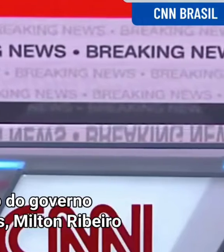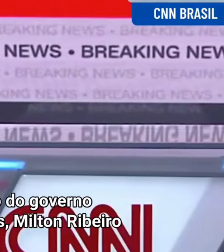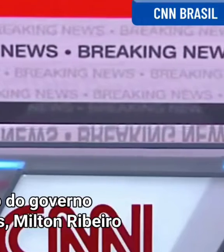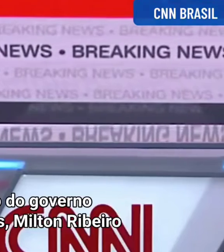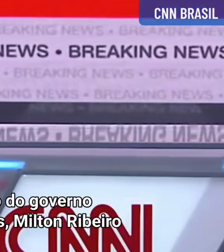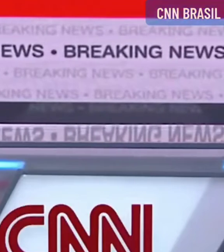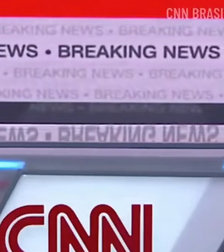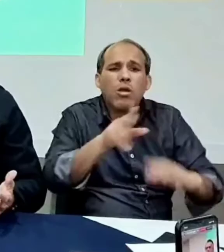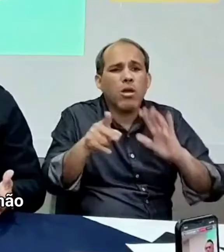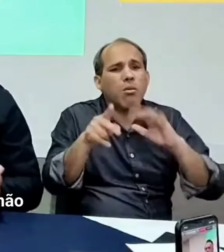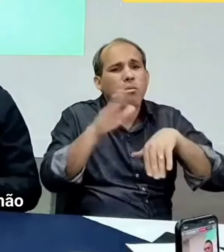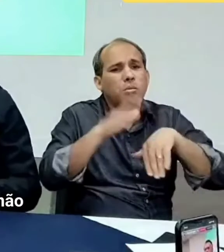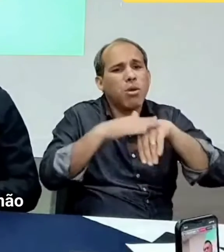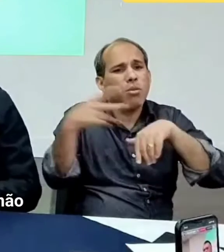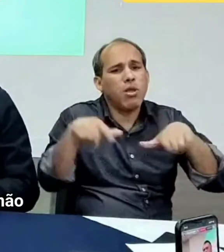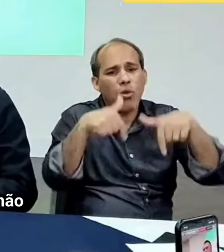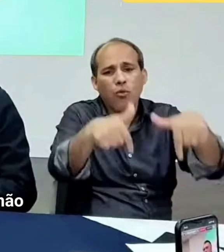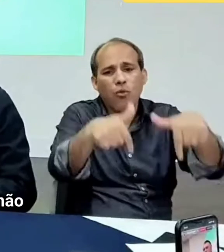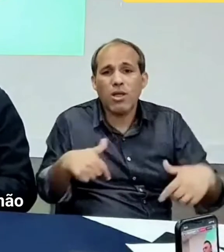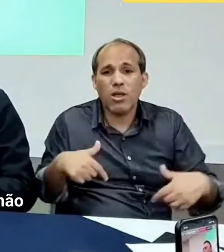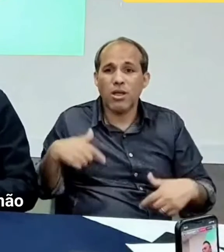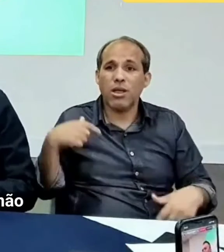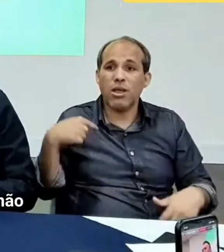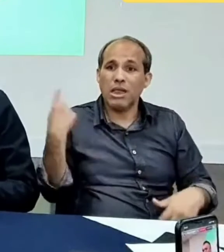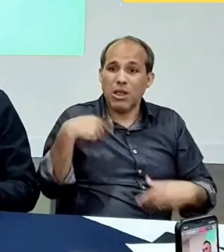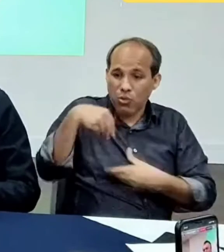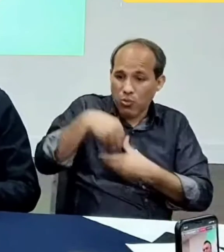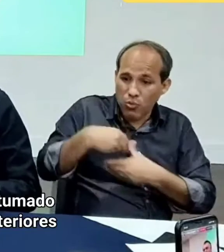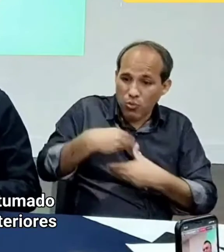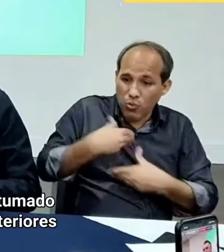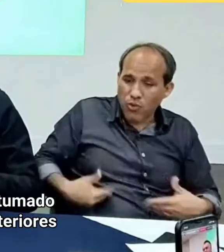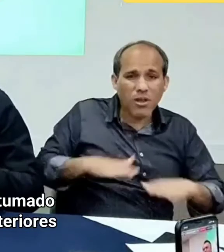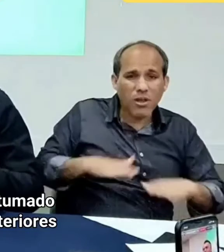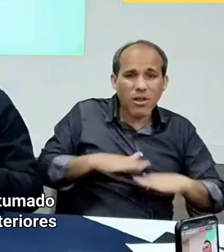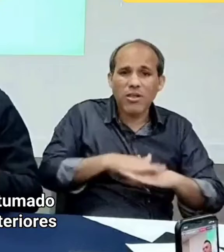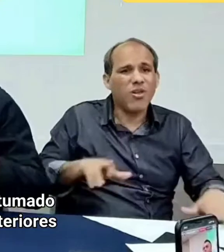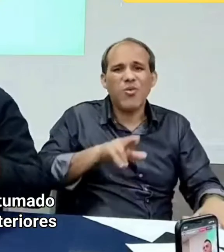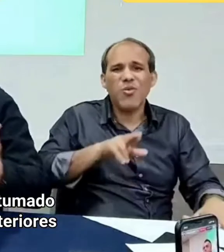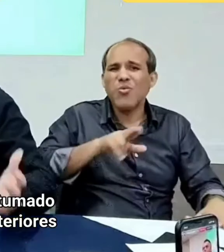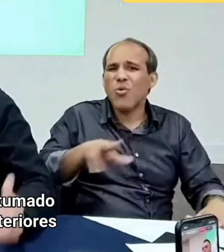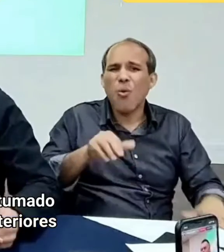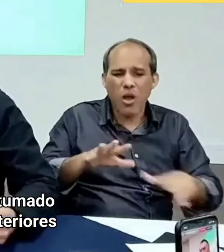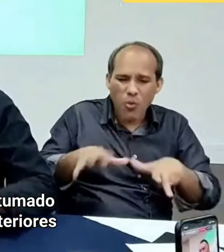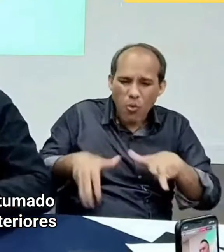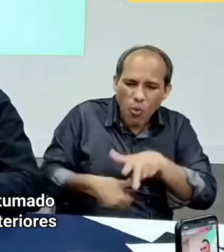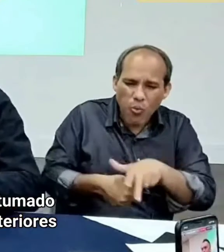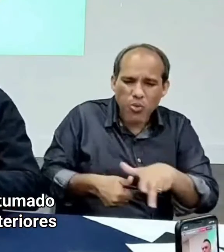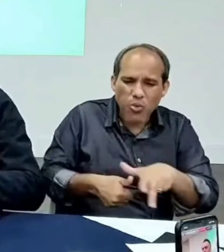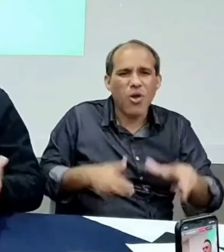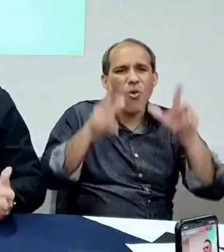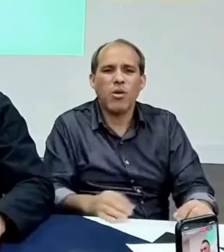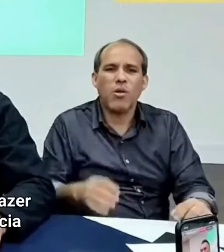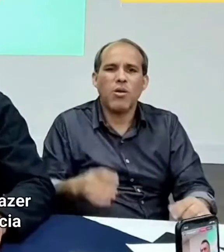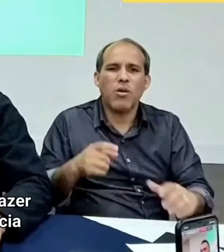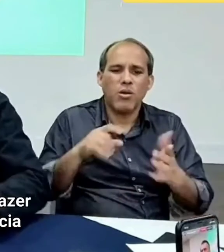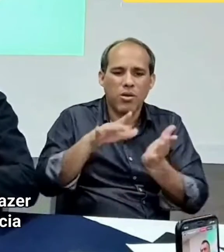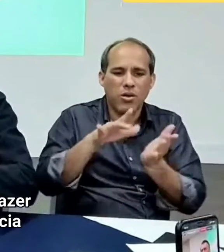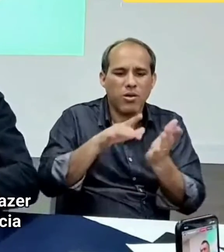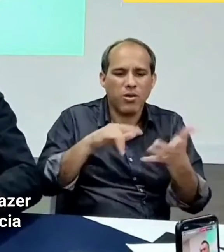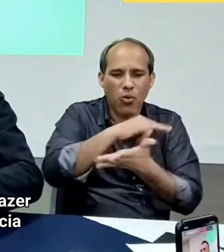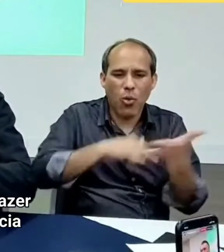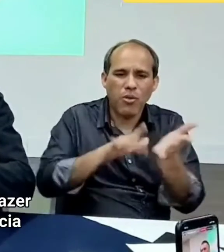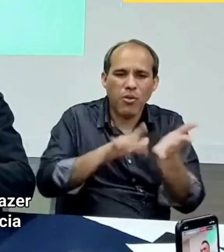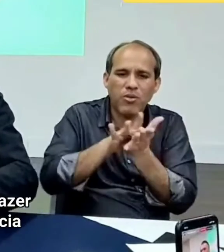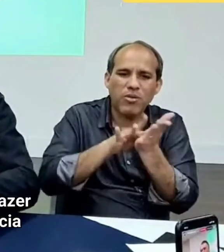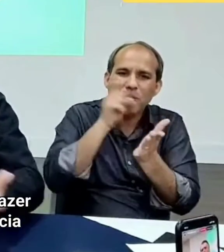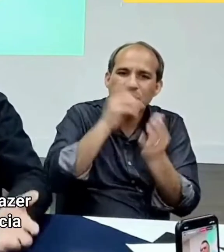Milton Ribeiro. E você pode ver, não foi corrupção da forma que está acostumada a ver em governos anteriores. Foi de